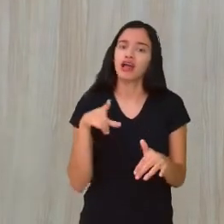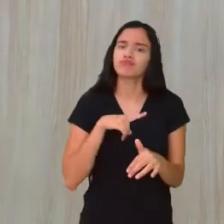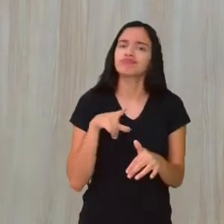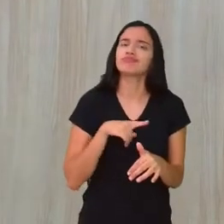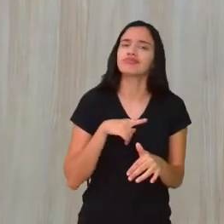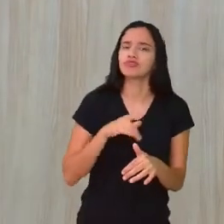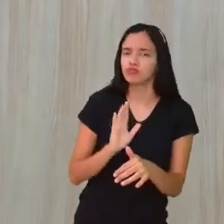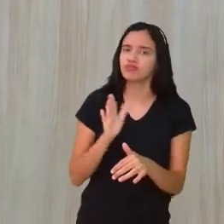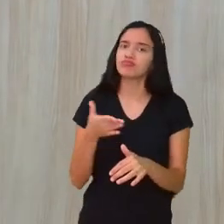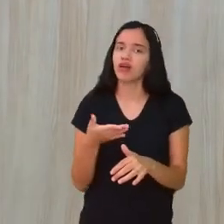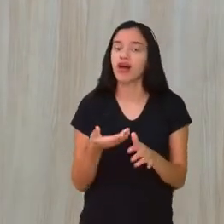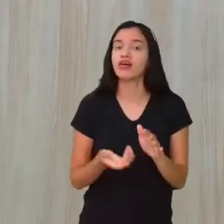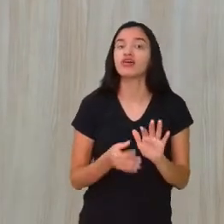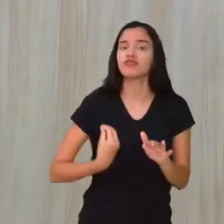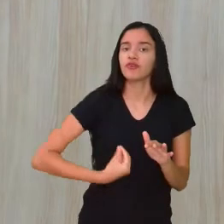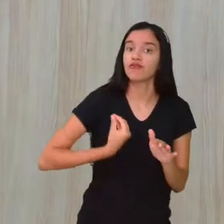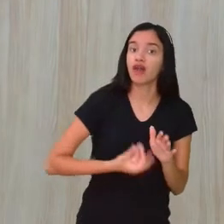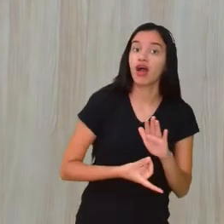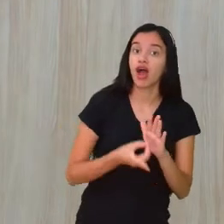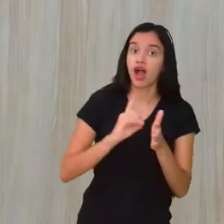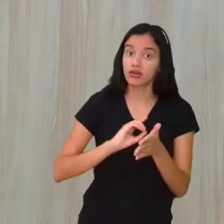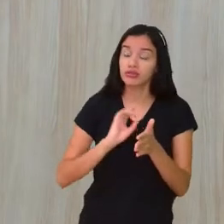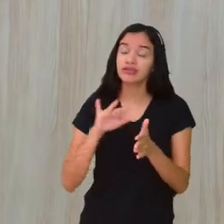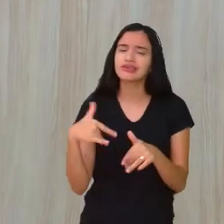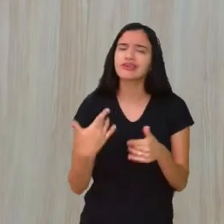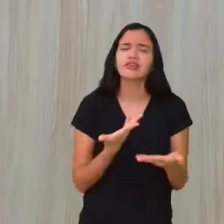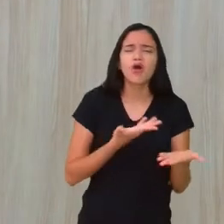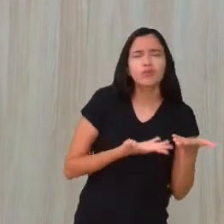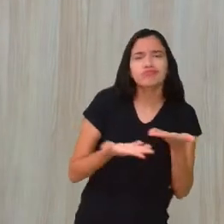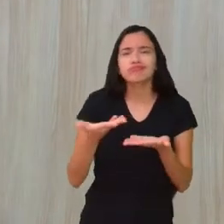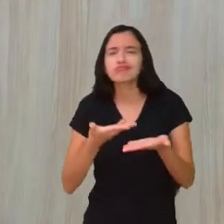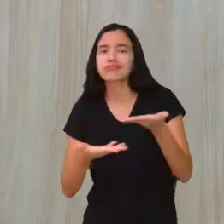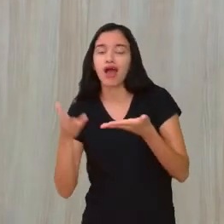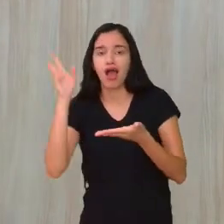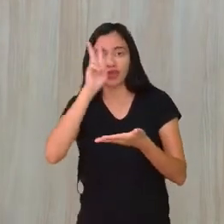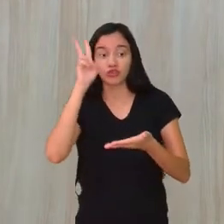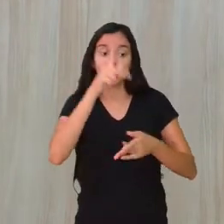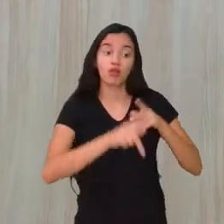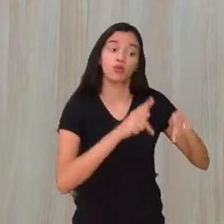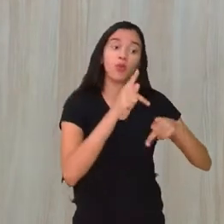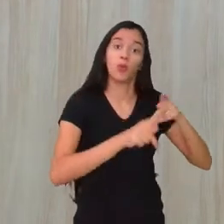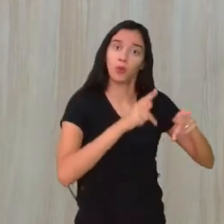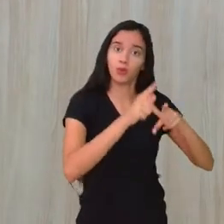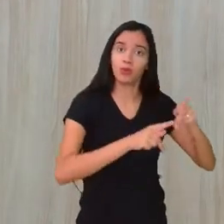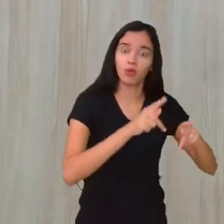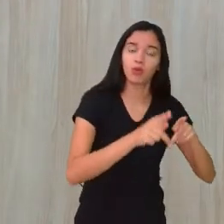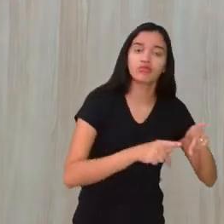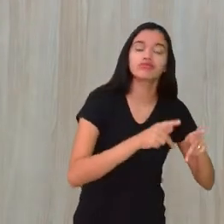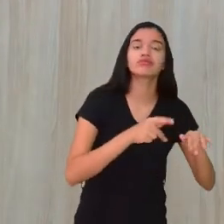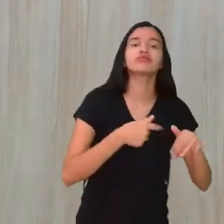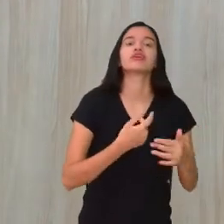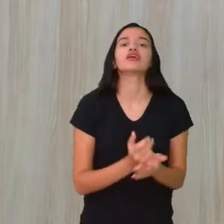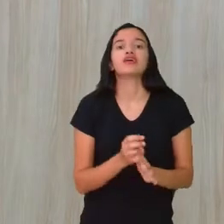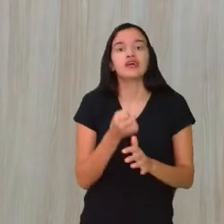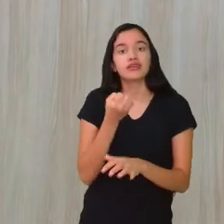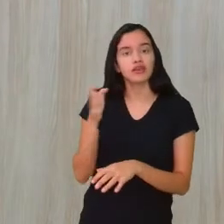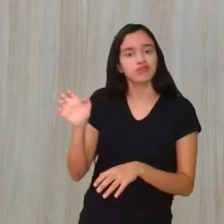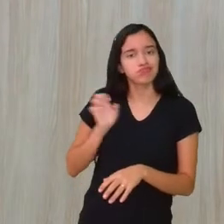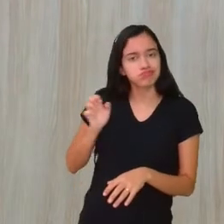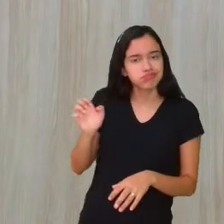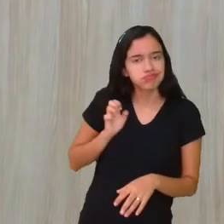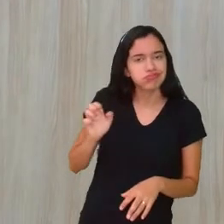gostosas. tequila, cigarros y otras cosas favoritas de los muertos. En las tumbas de los niños,